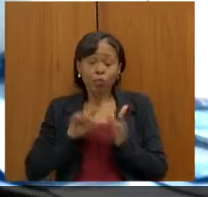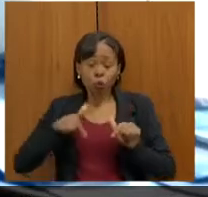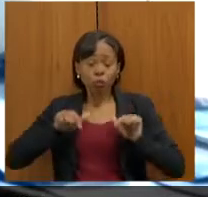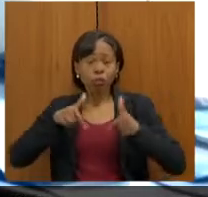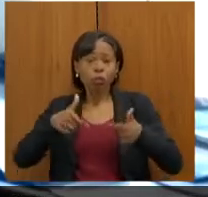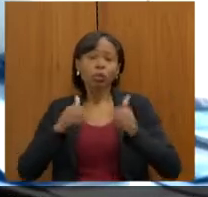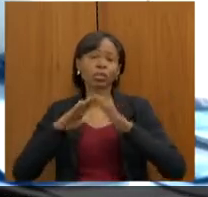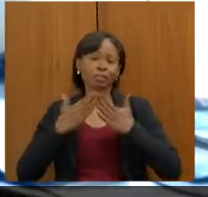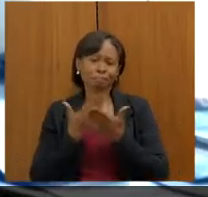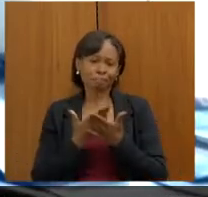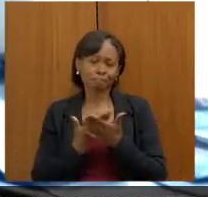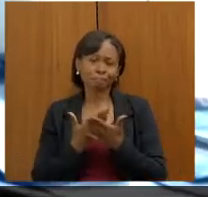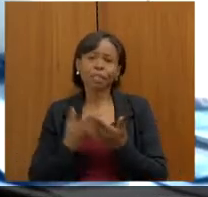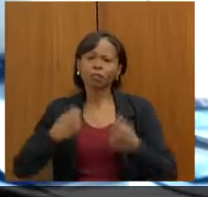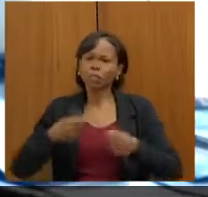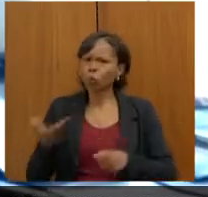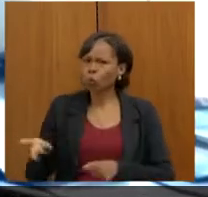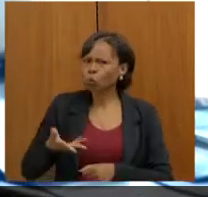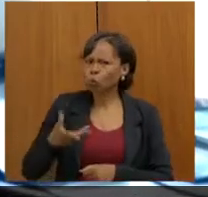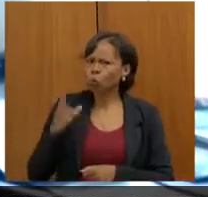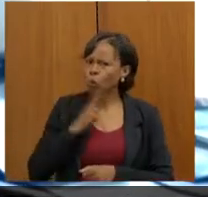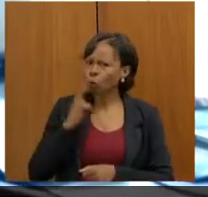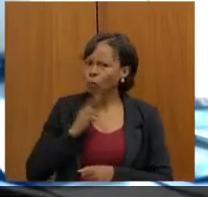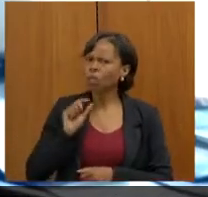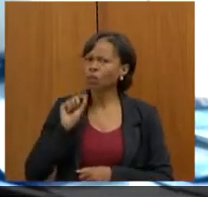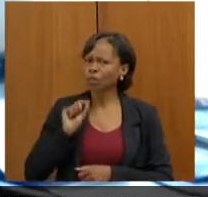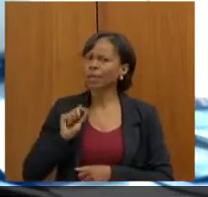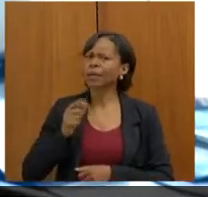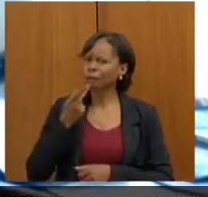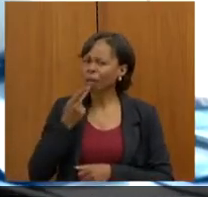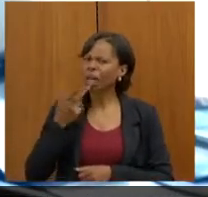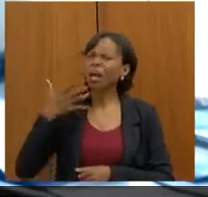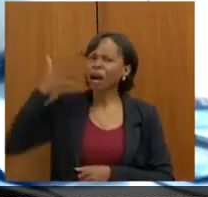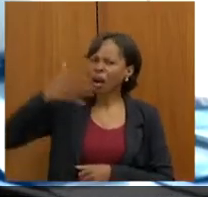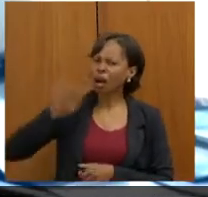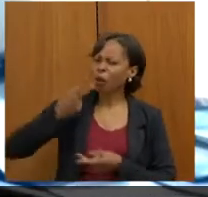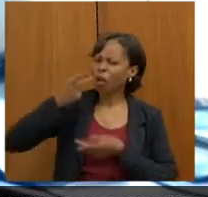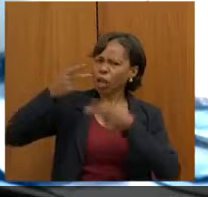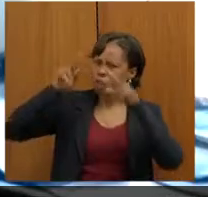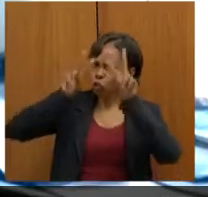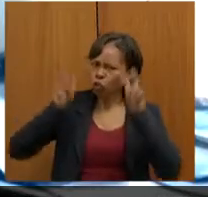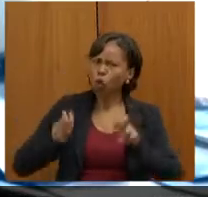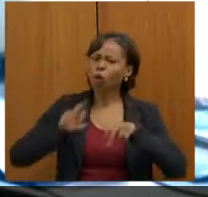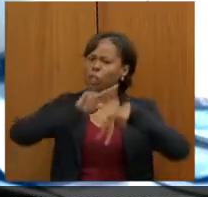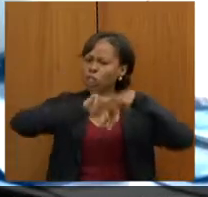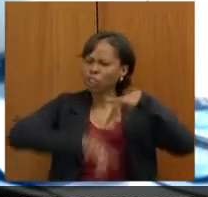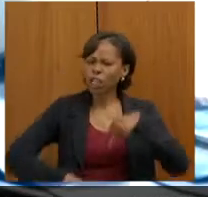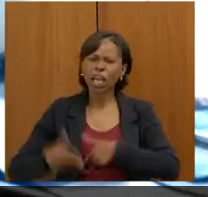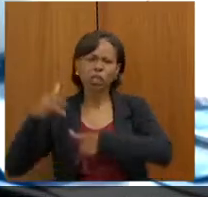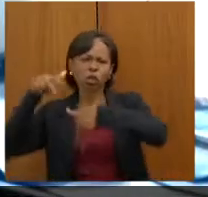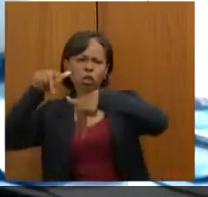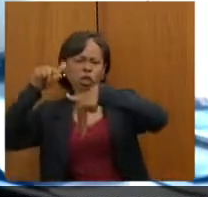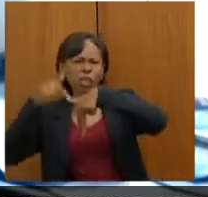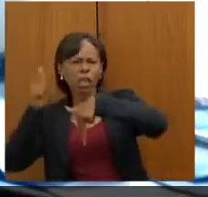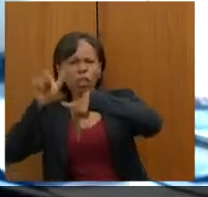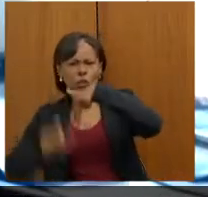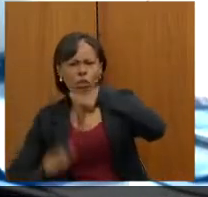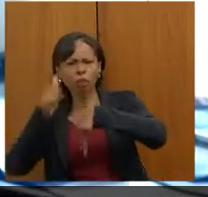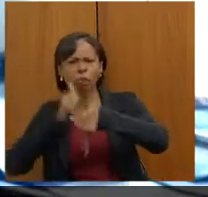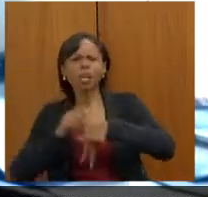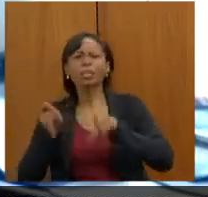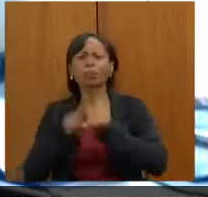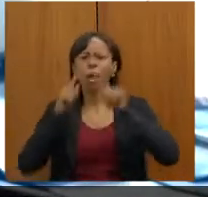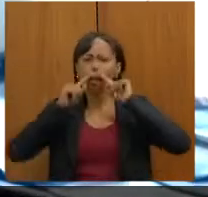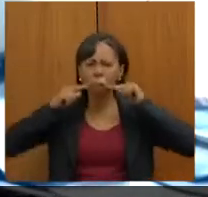perdeu urgente Oi pai hoje mais do que nunca discutir gênero nas escolas que estão Acima das escolas o teu pai tem um recado